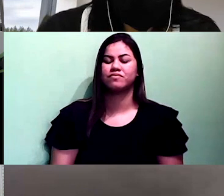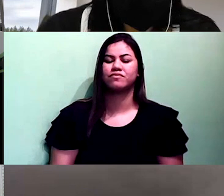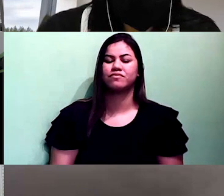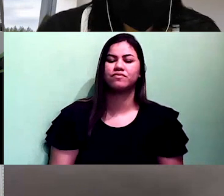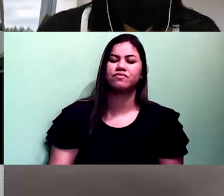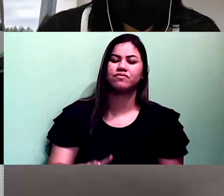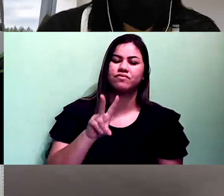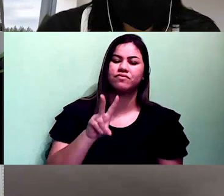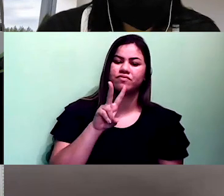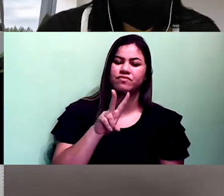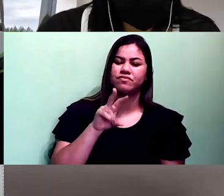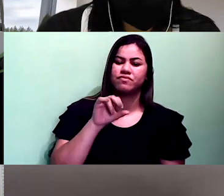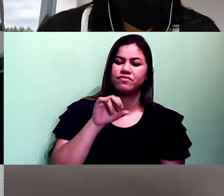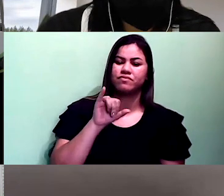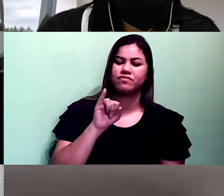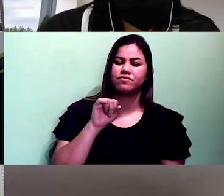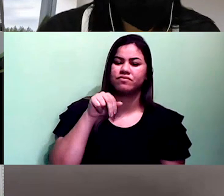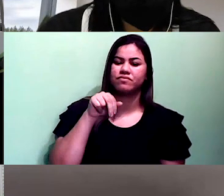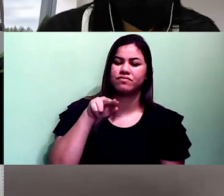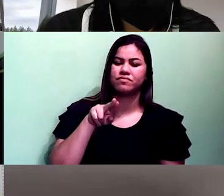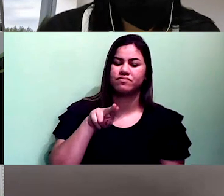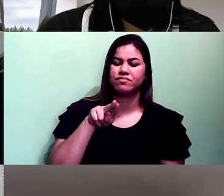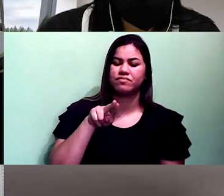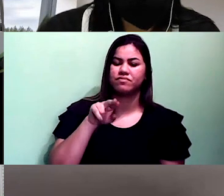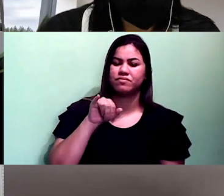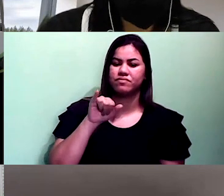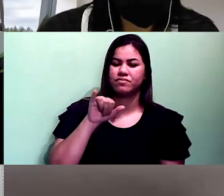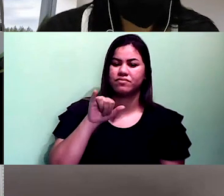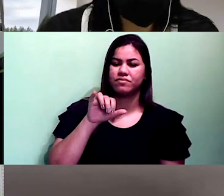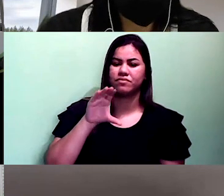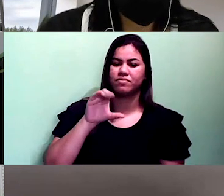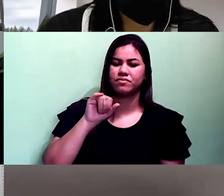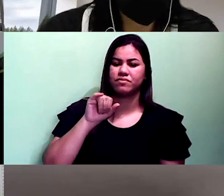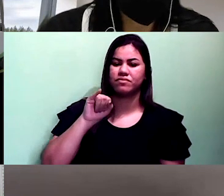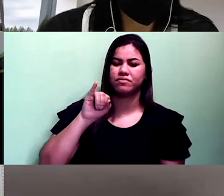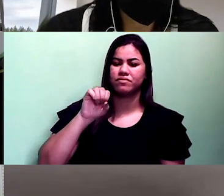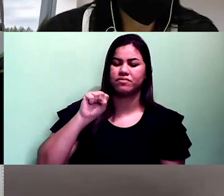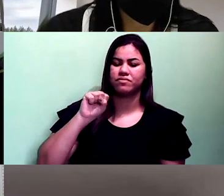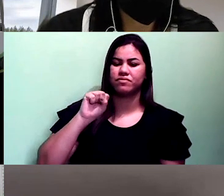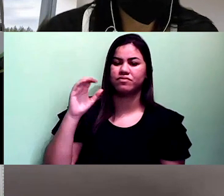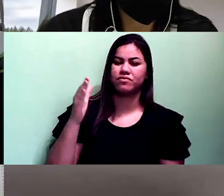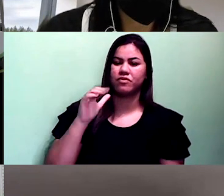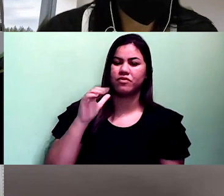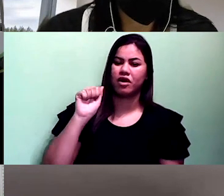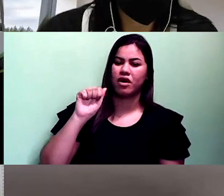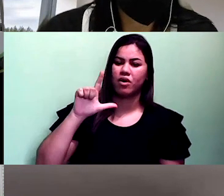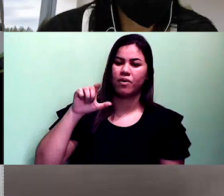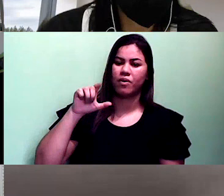Vinícius de Almeida Félix. Vinícius está aí?